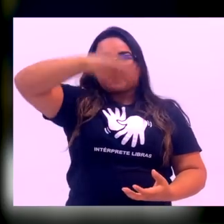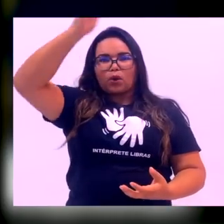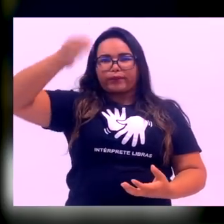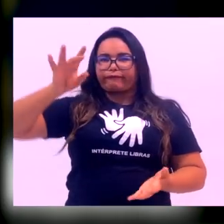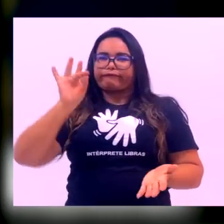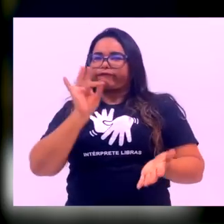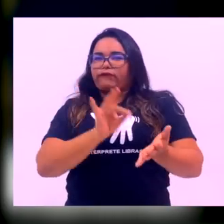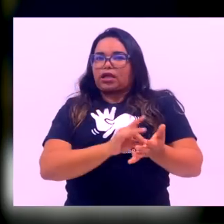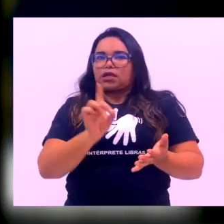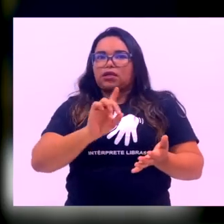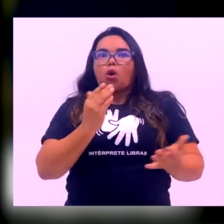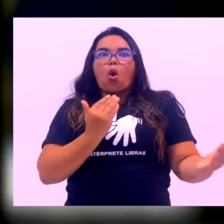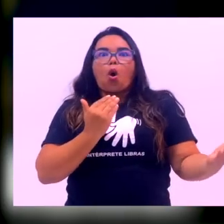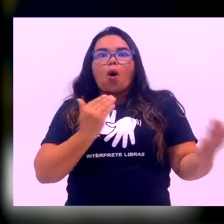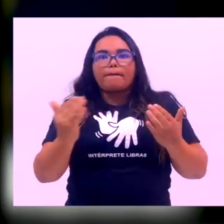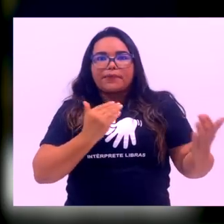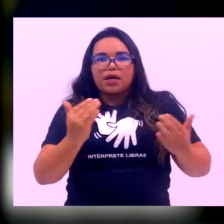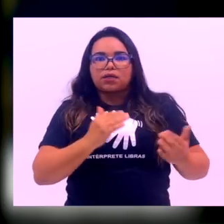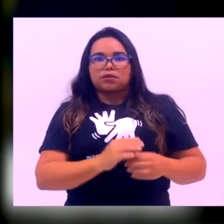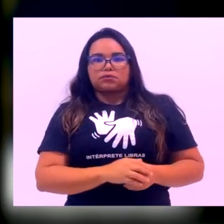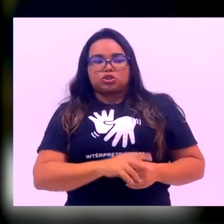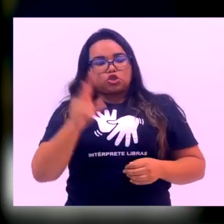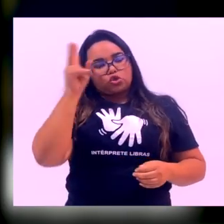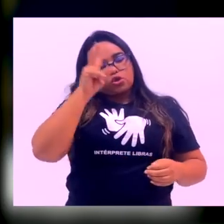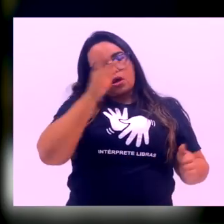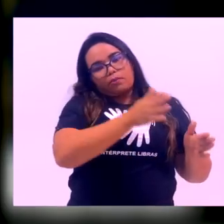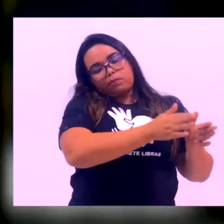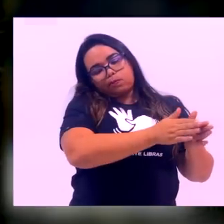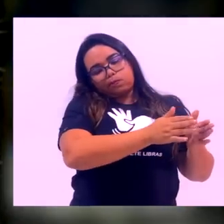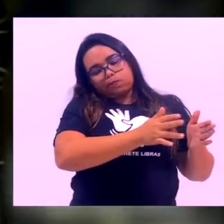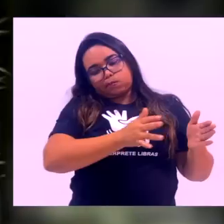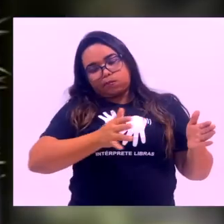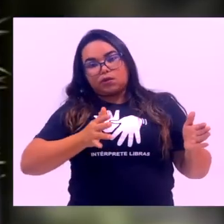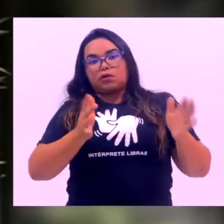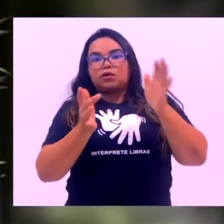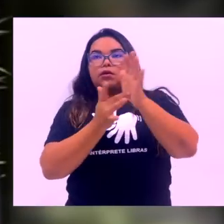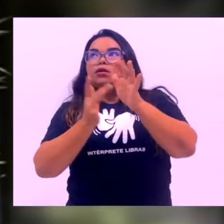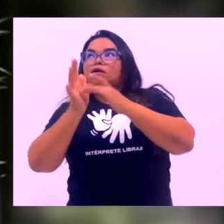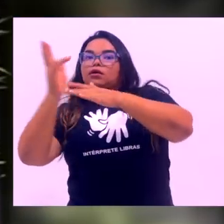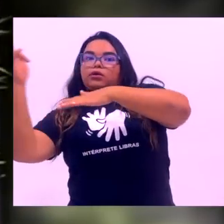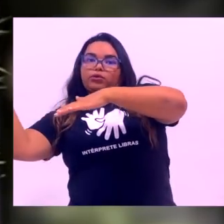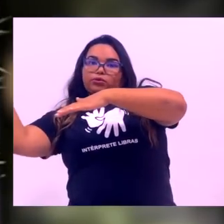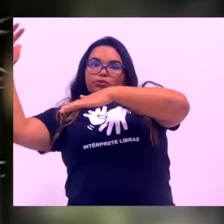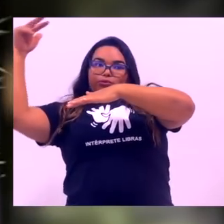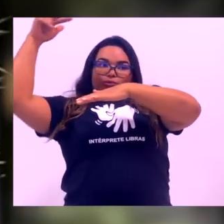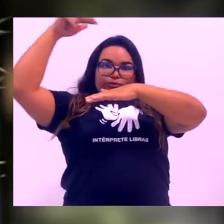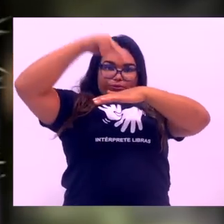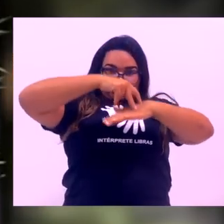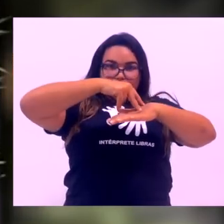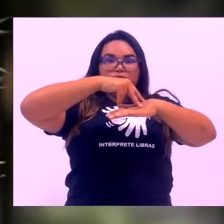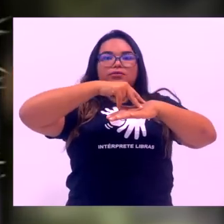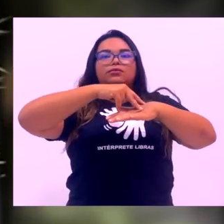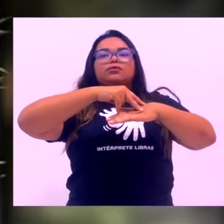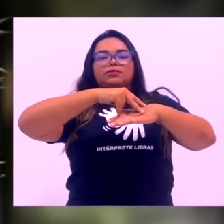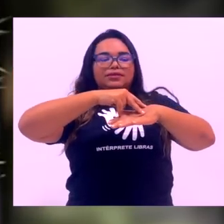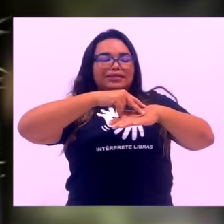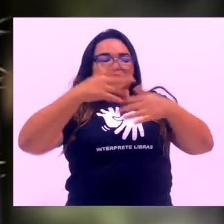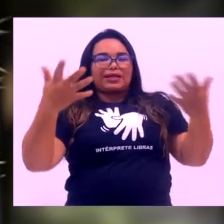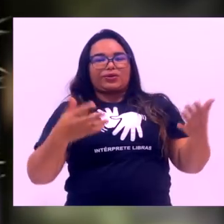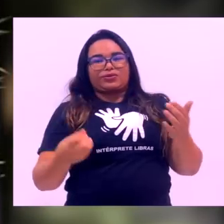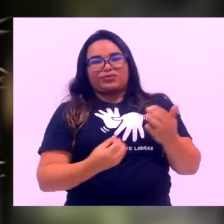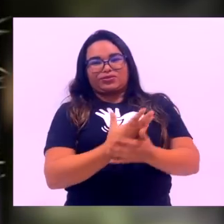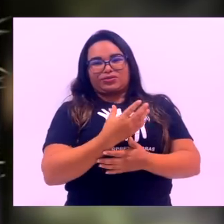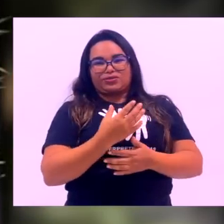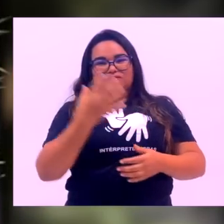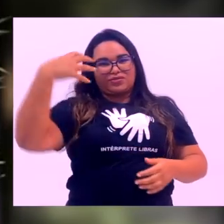Daniel 2:45. Agora, nós estudamos alguns detalhes hoje à noite. Nós fizemos um passeio preciso